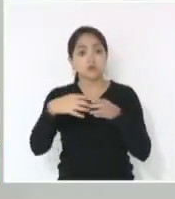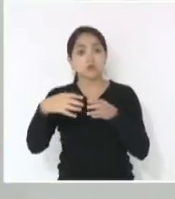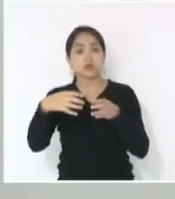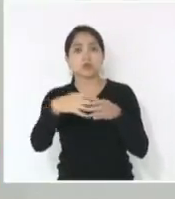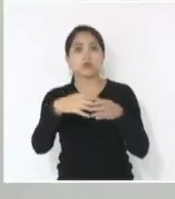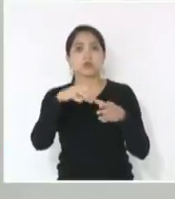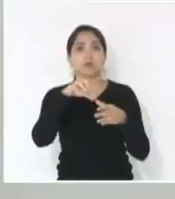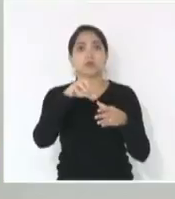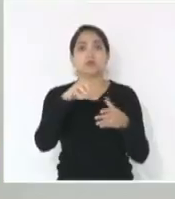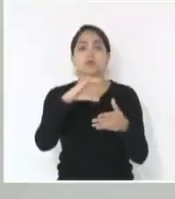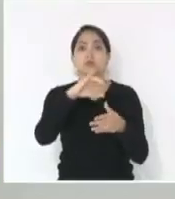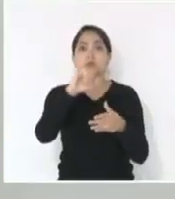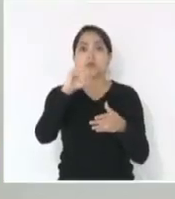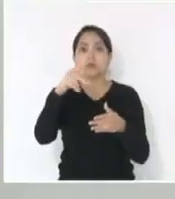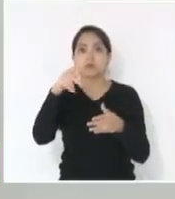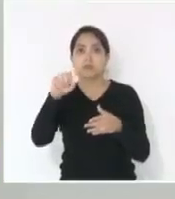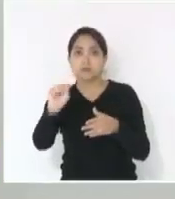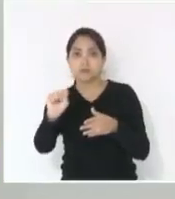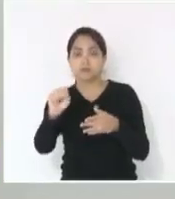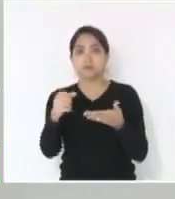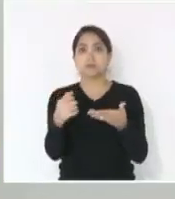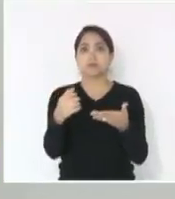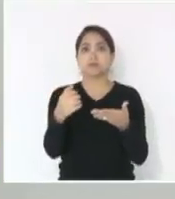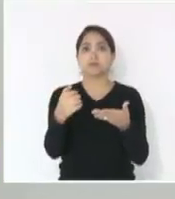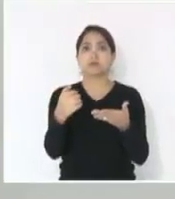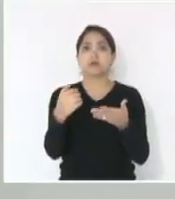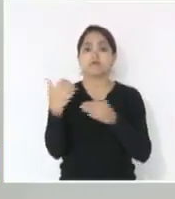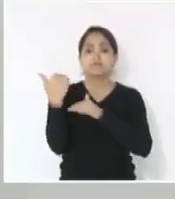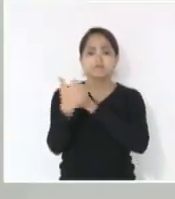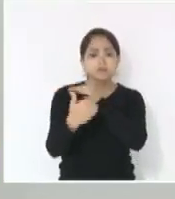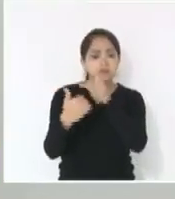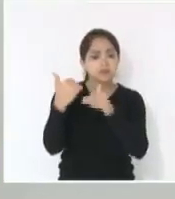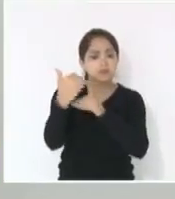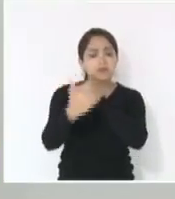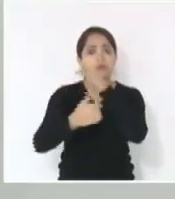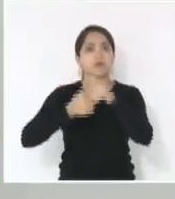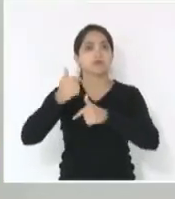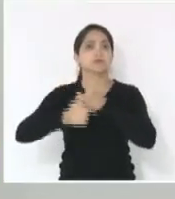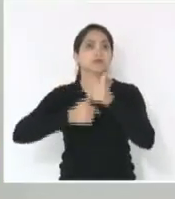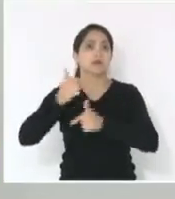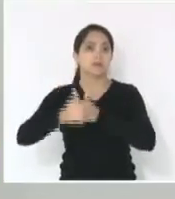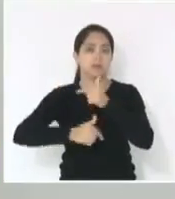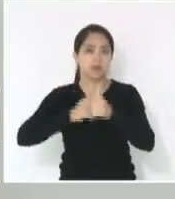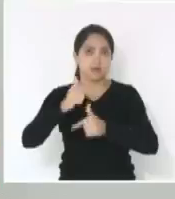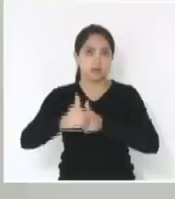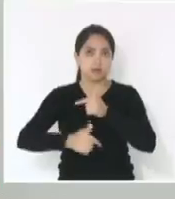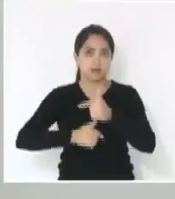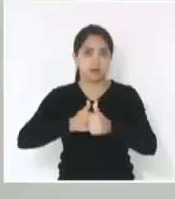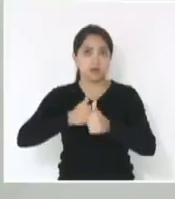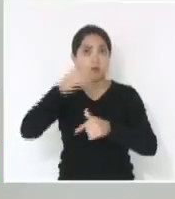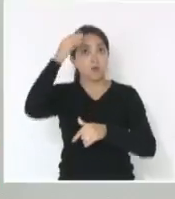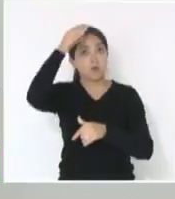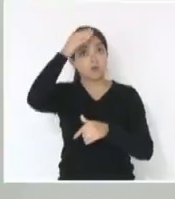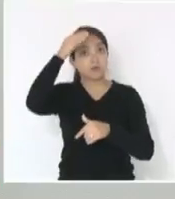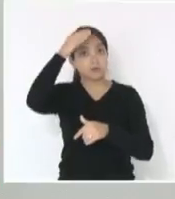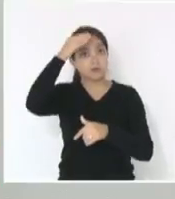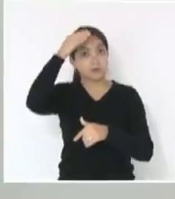OCIPs, desenvolve um belo trabalho no sentido de trabalhar a